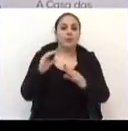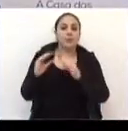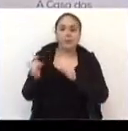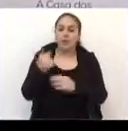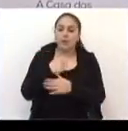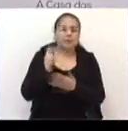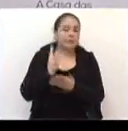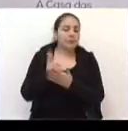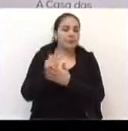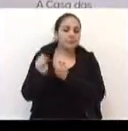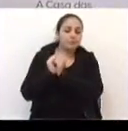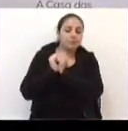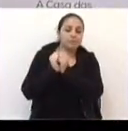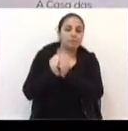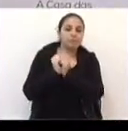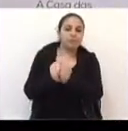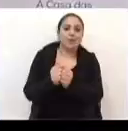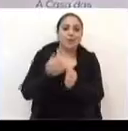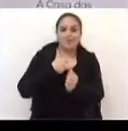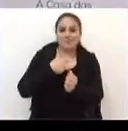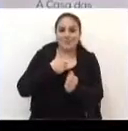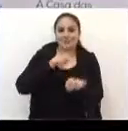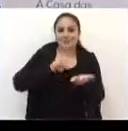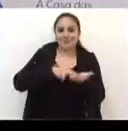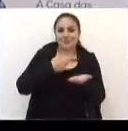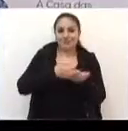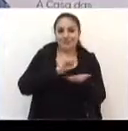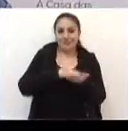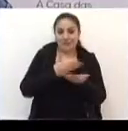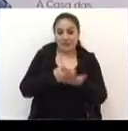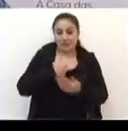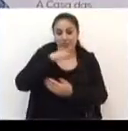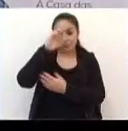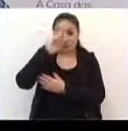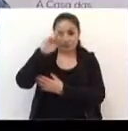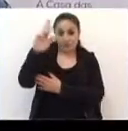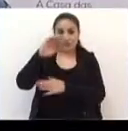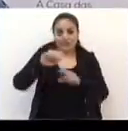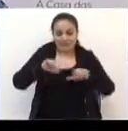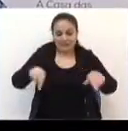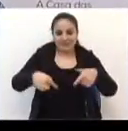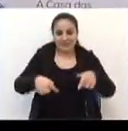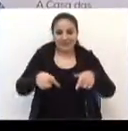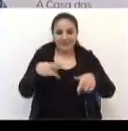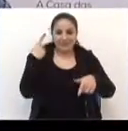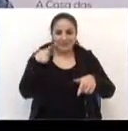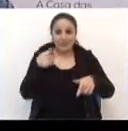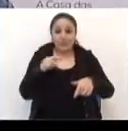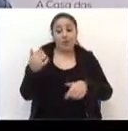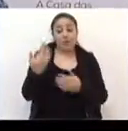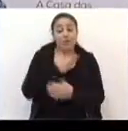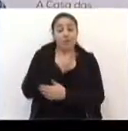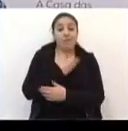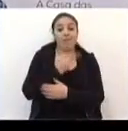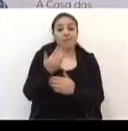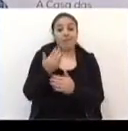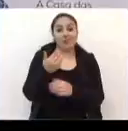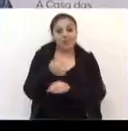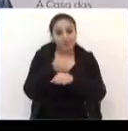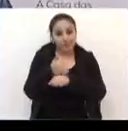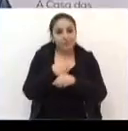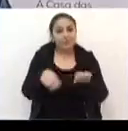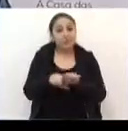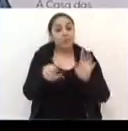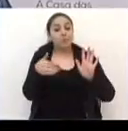não tenha levado comigo a minha tradutora, né? A minha chefe de gabinete, que é a Cristine, que é minha colega de profissão, e